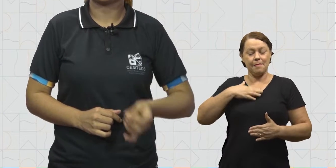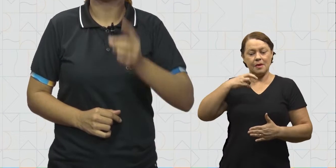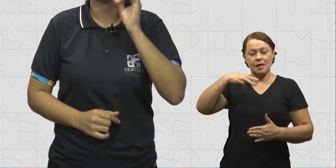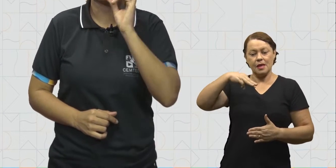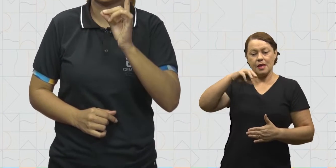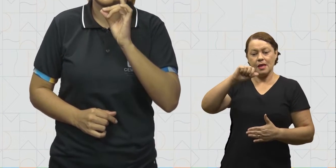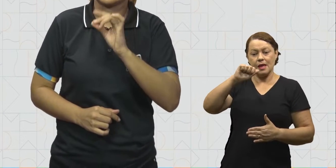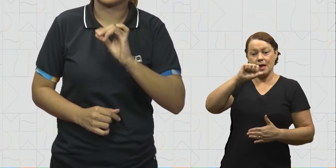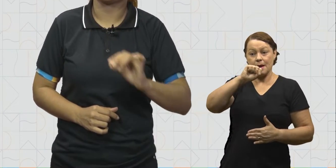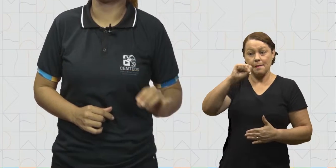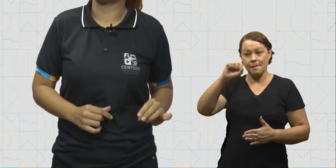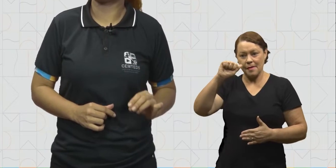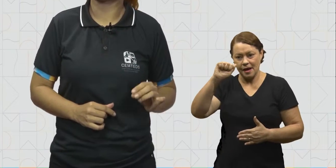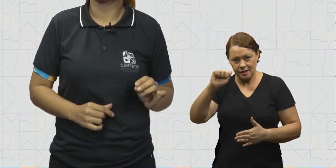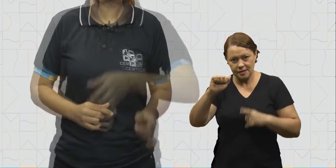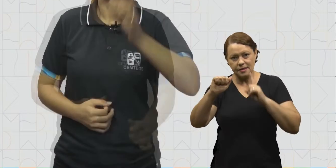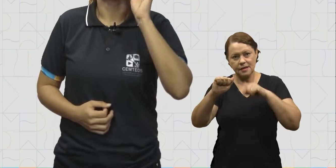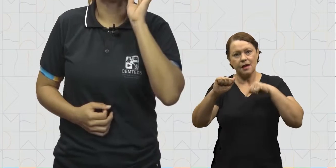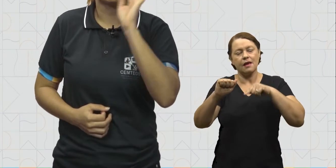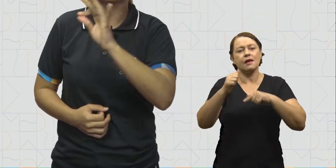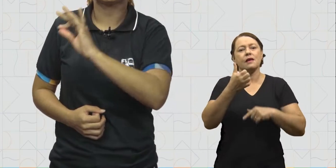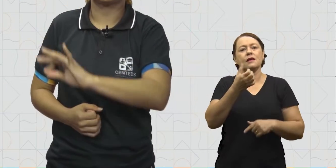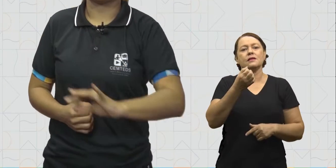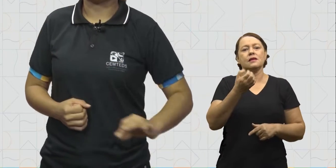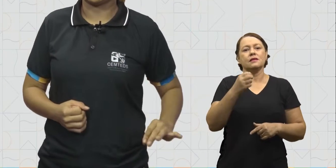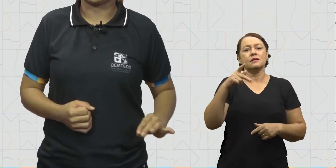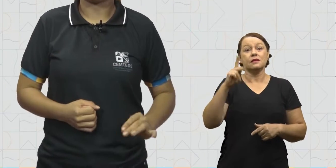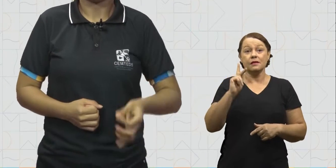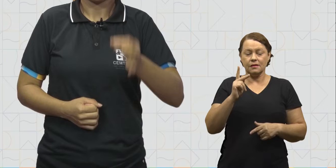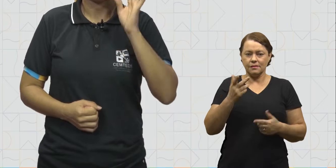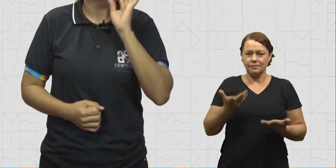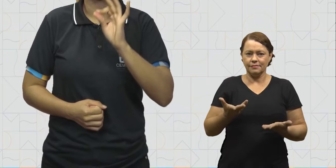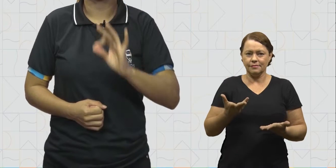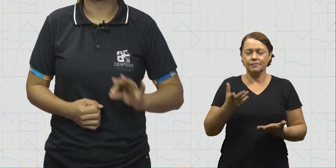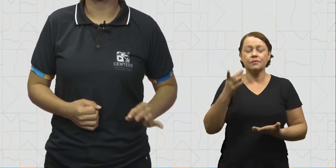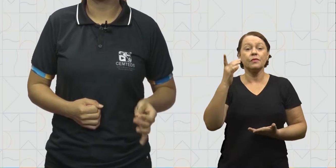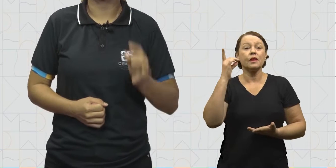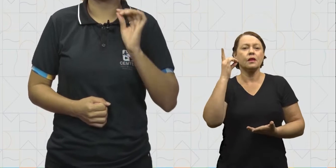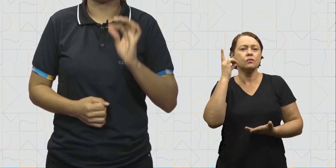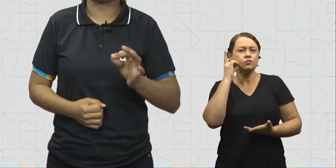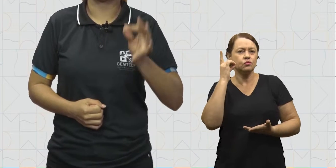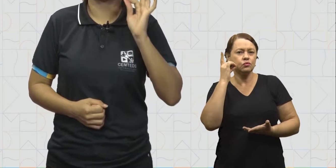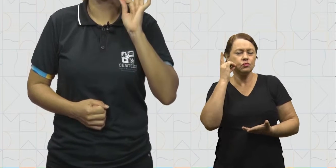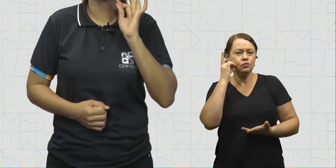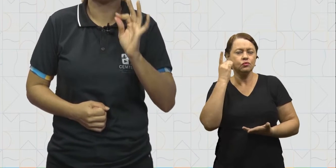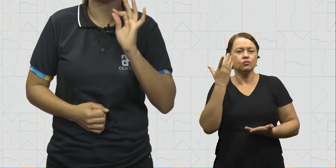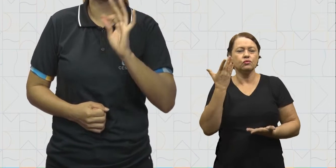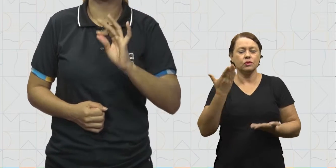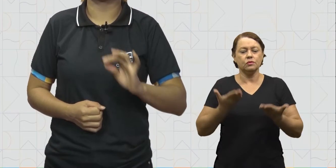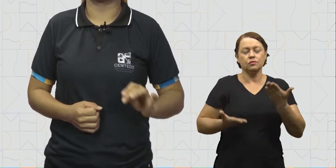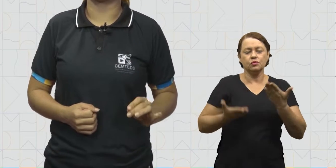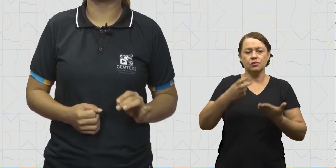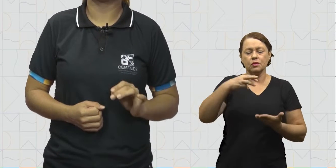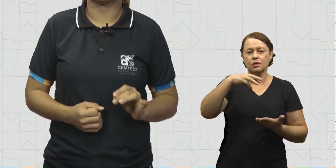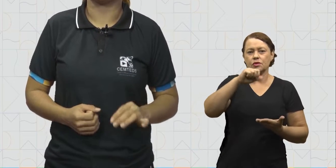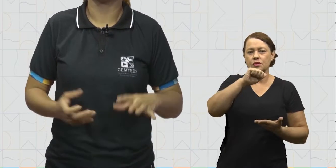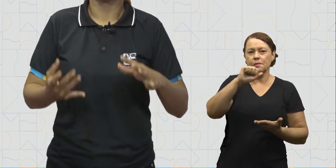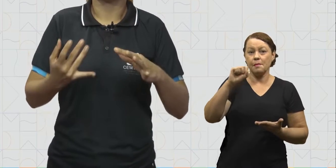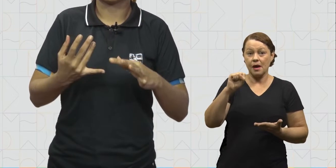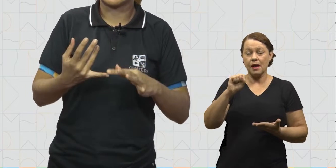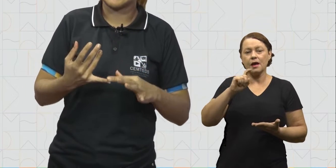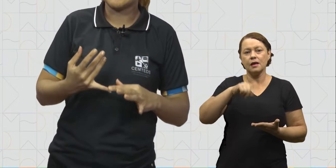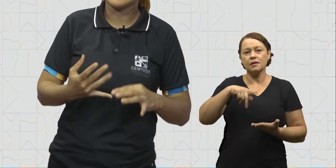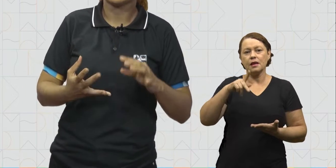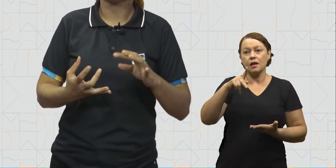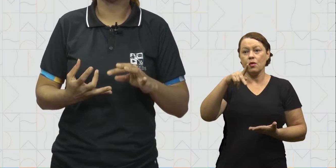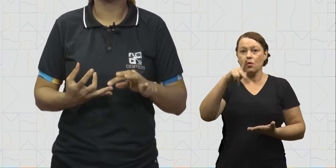massa é 60 quilos. No nosso dia a dia, as medidas de massa que mais usamos são